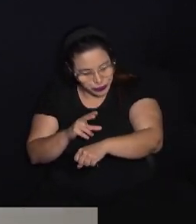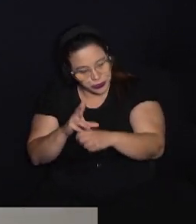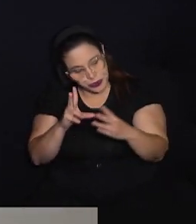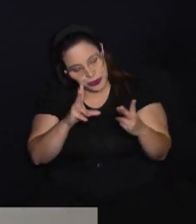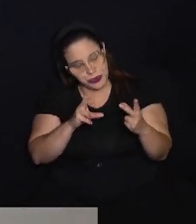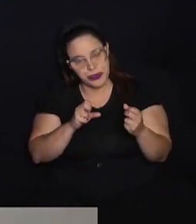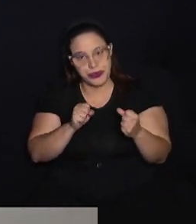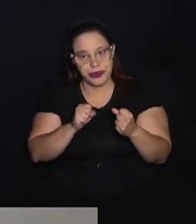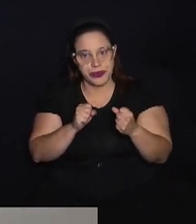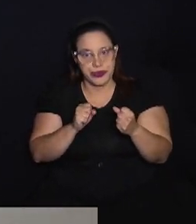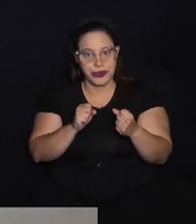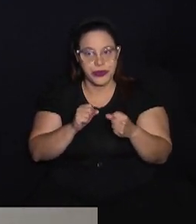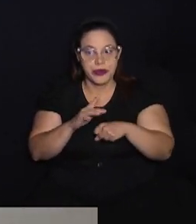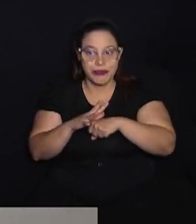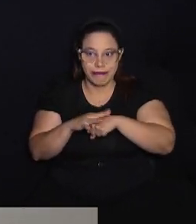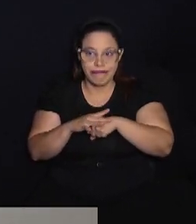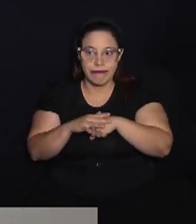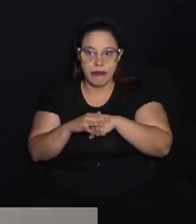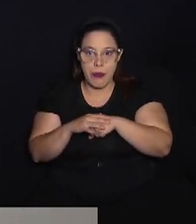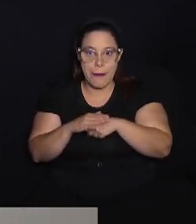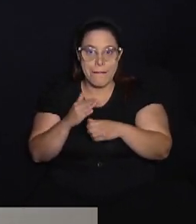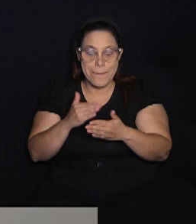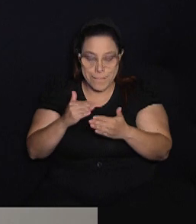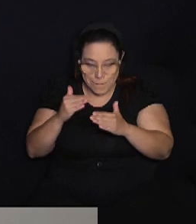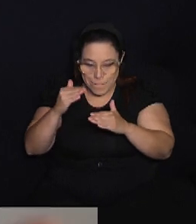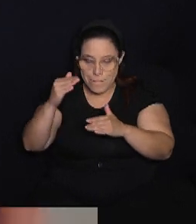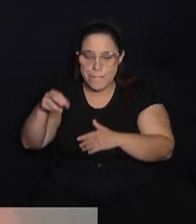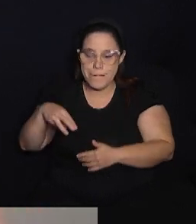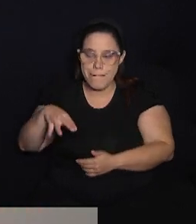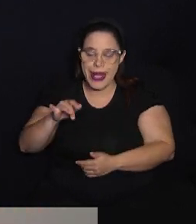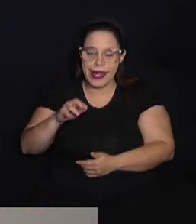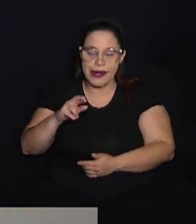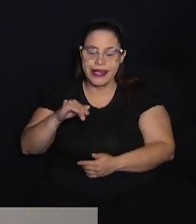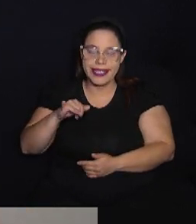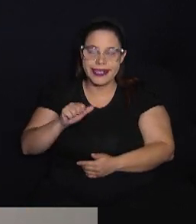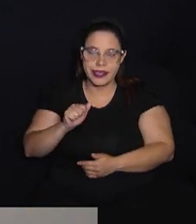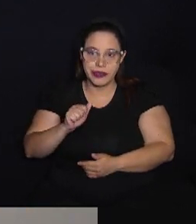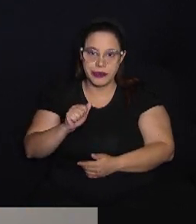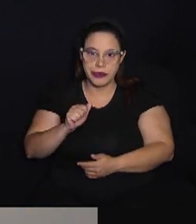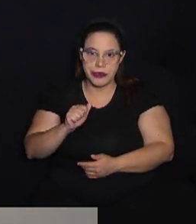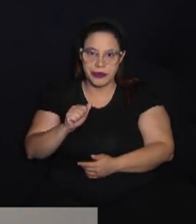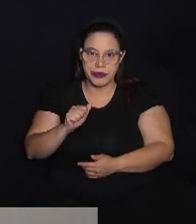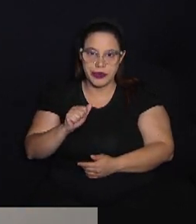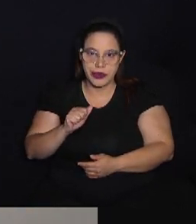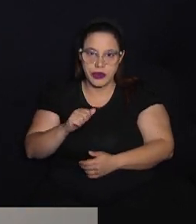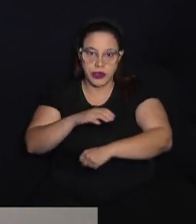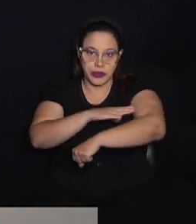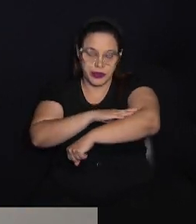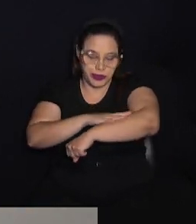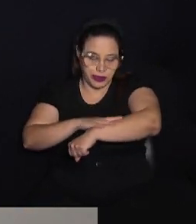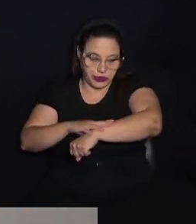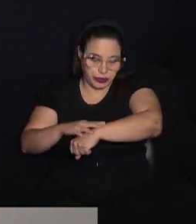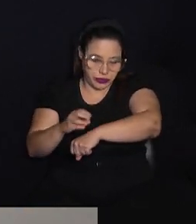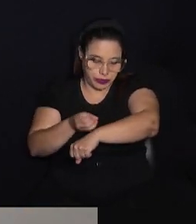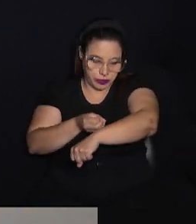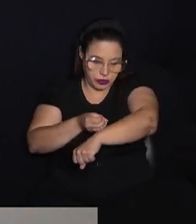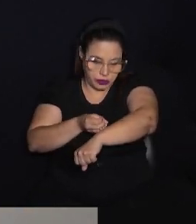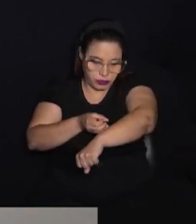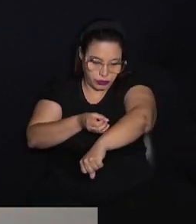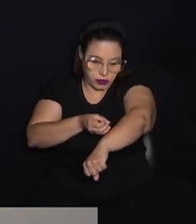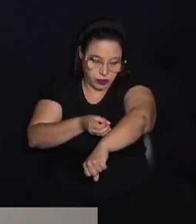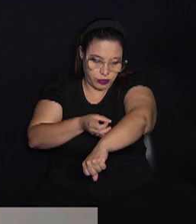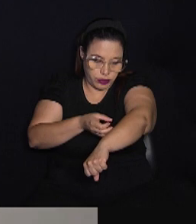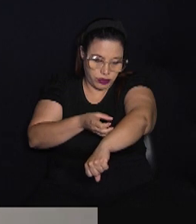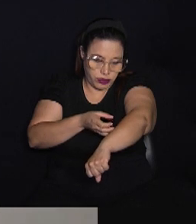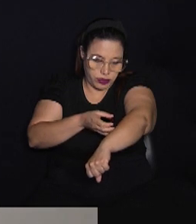adormecidos decorrentes da doença a produzirem melanina e essa lesão começa